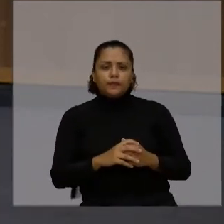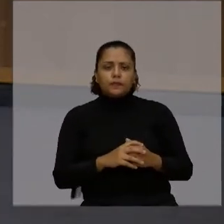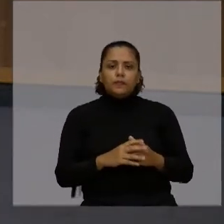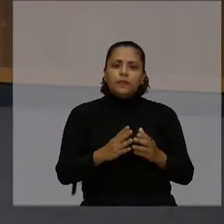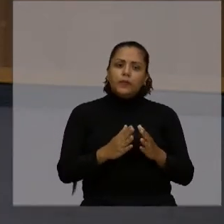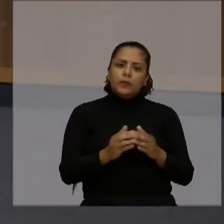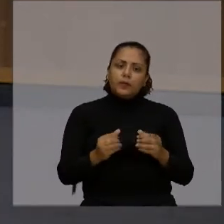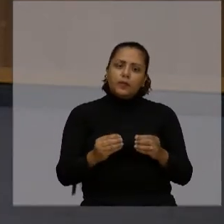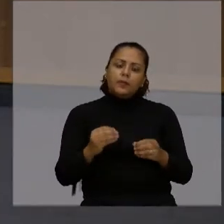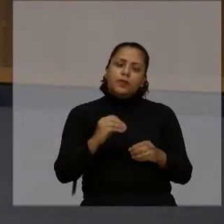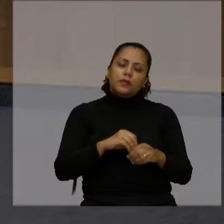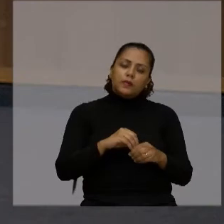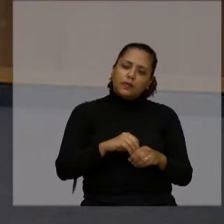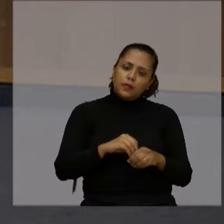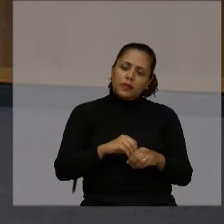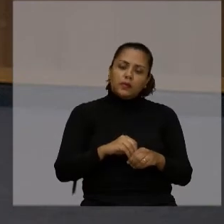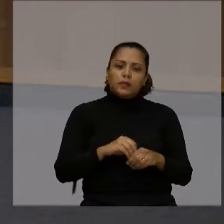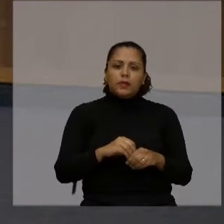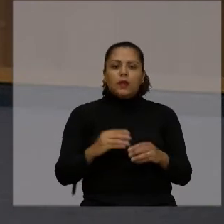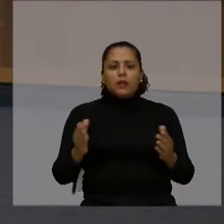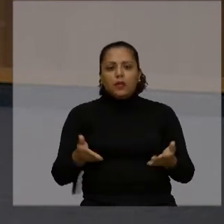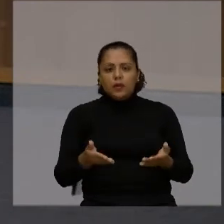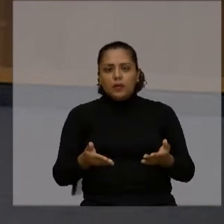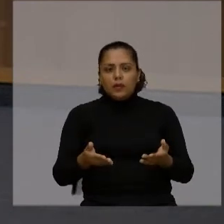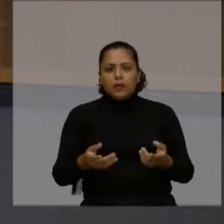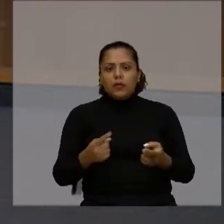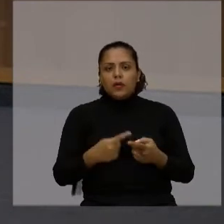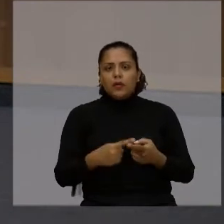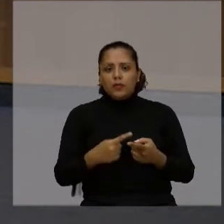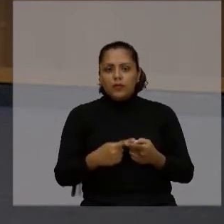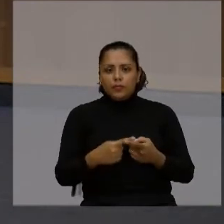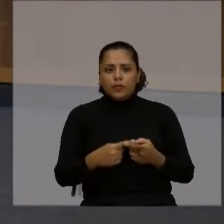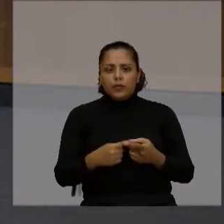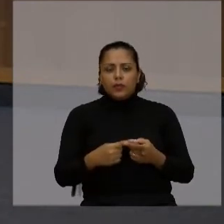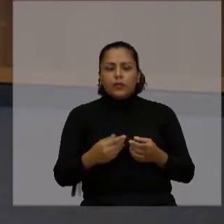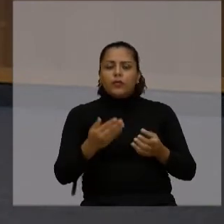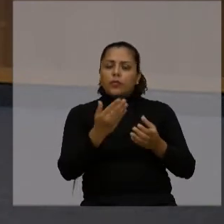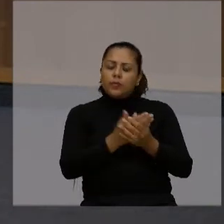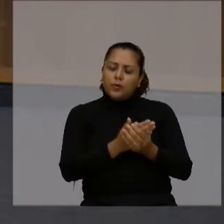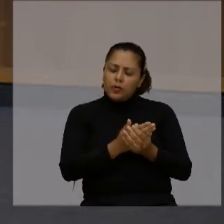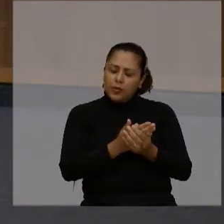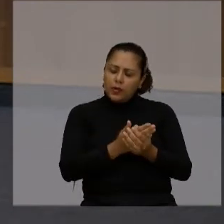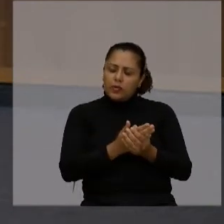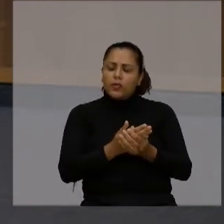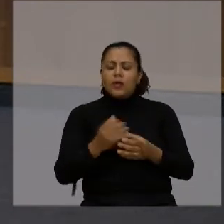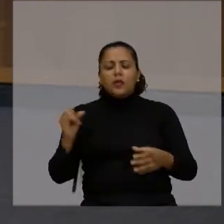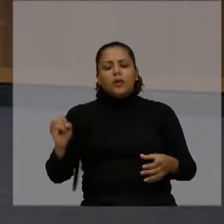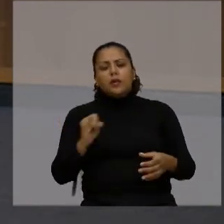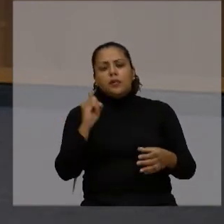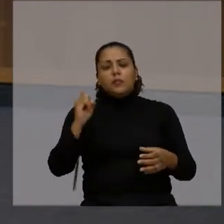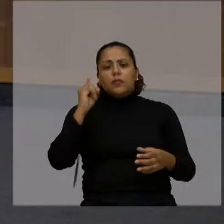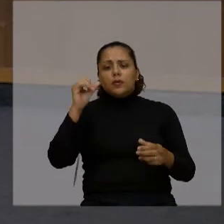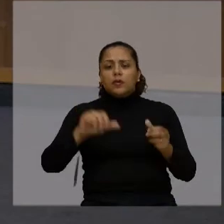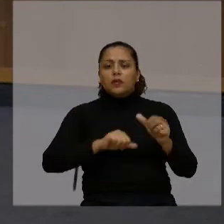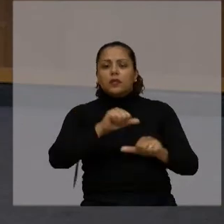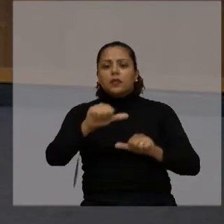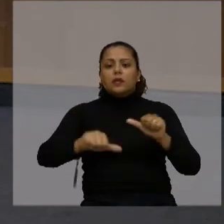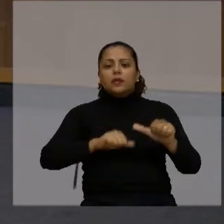seja aprovado, uma vez que nós estamos aí num processo bastante importante da cidade, que é a